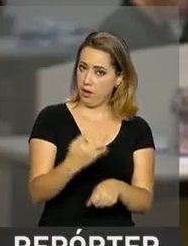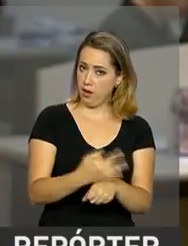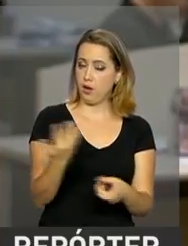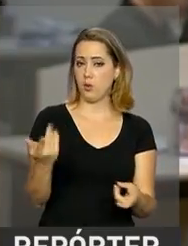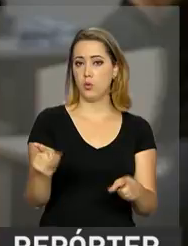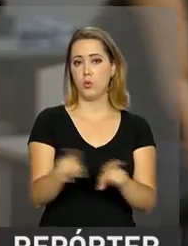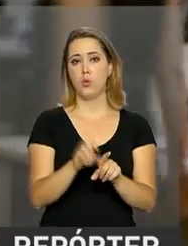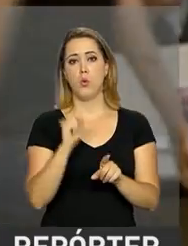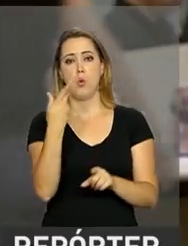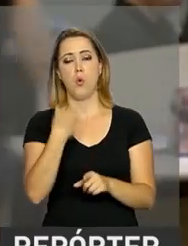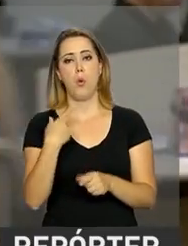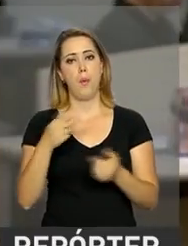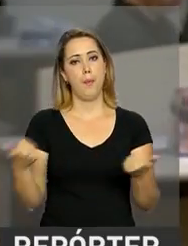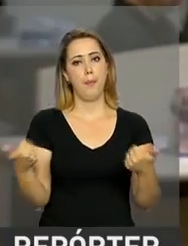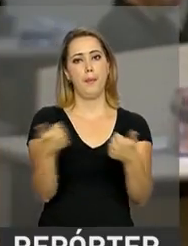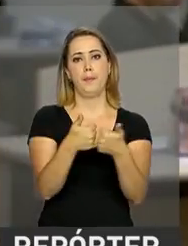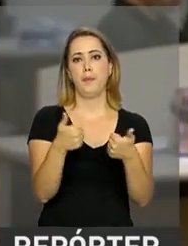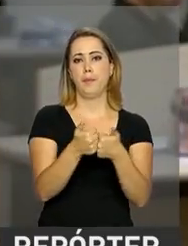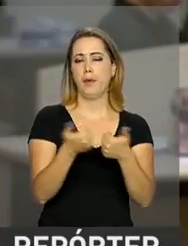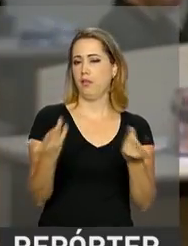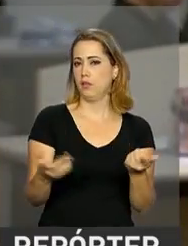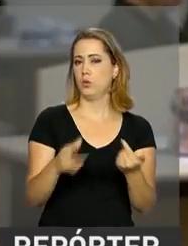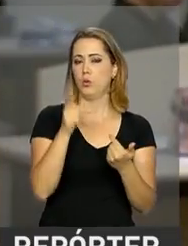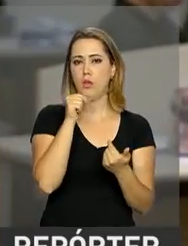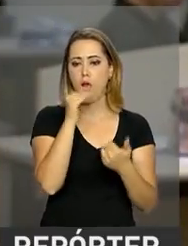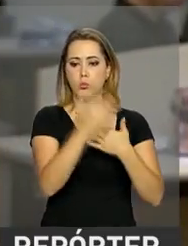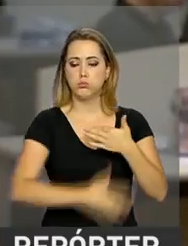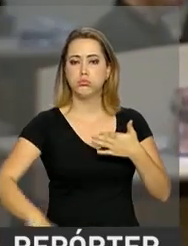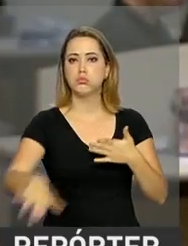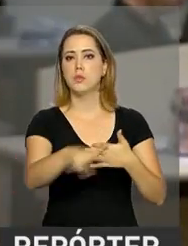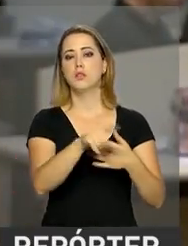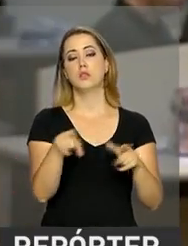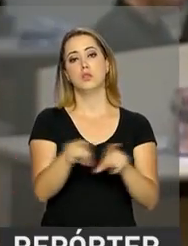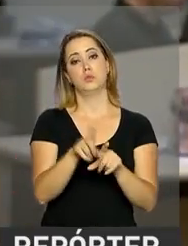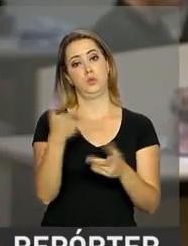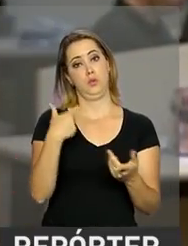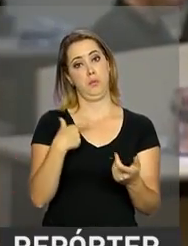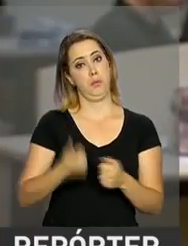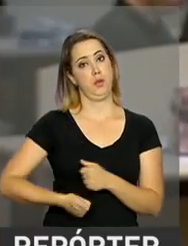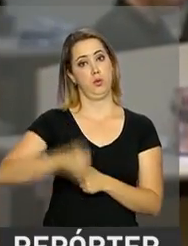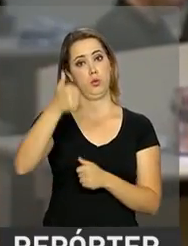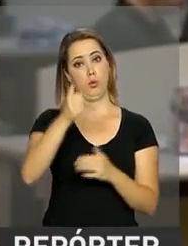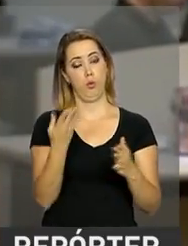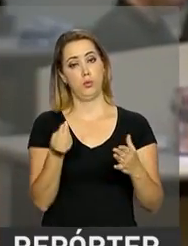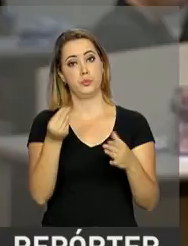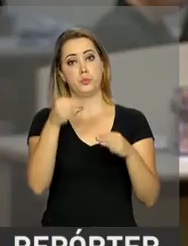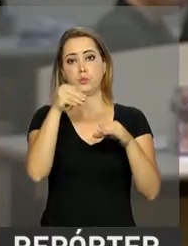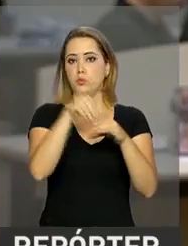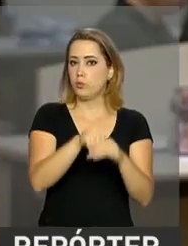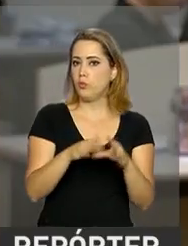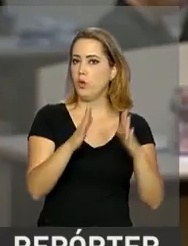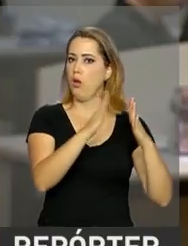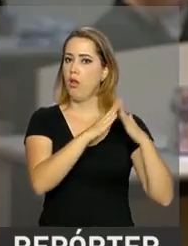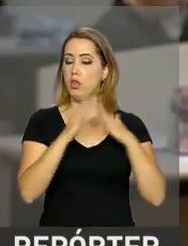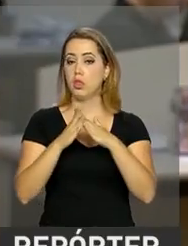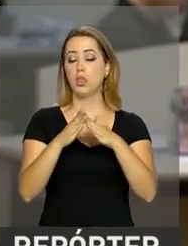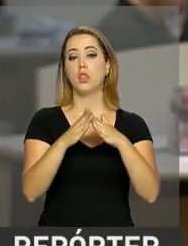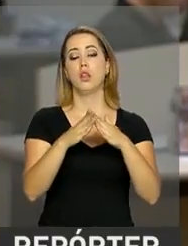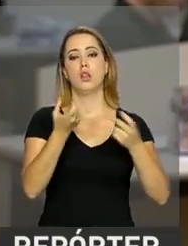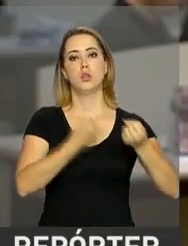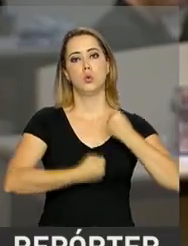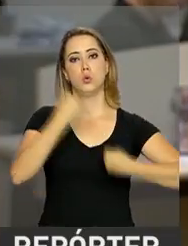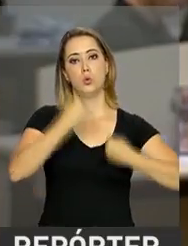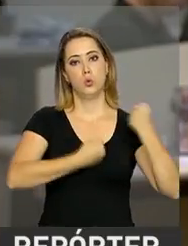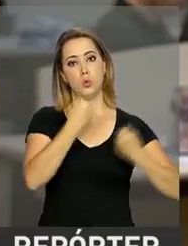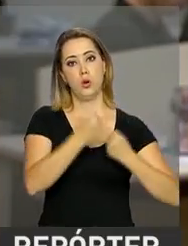Dex Sacadas toldos e Varandas são opções seguras de acordo com o IMP abrigo de veículos